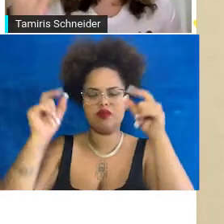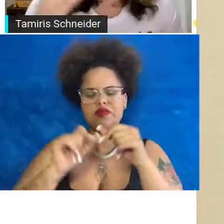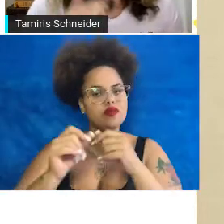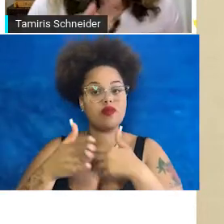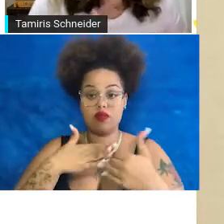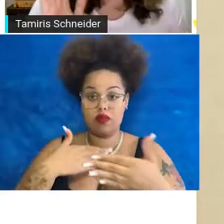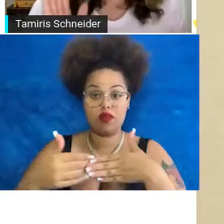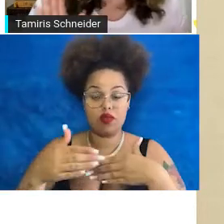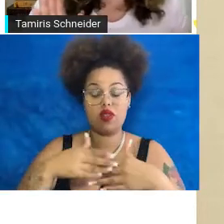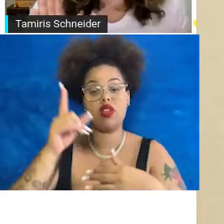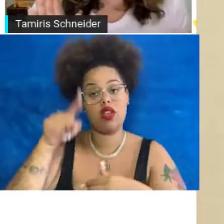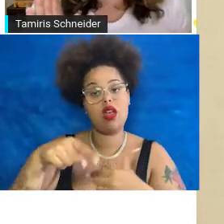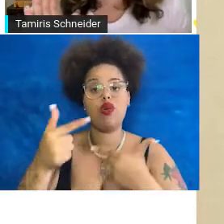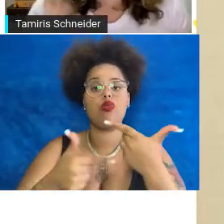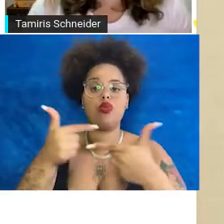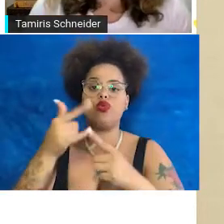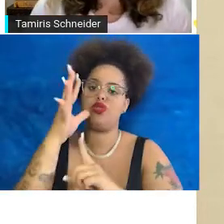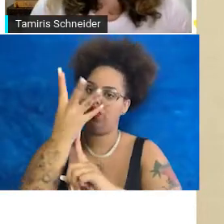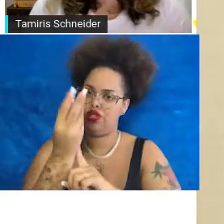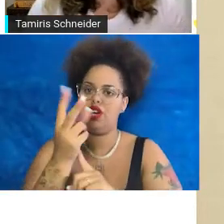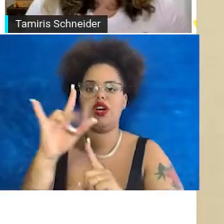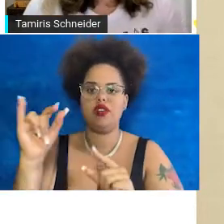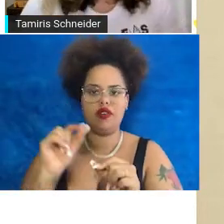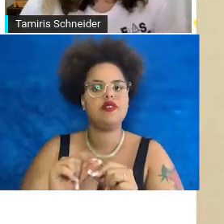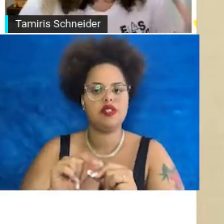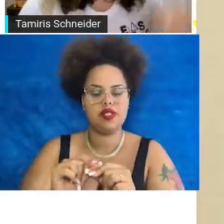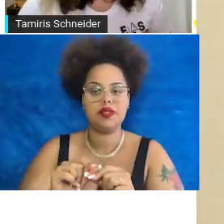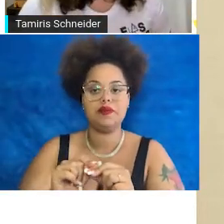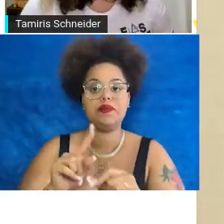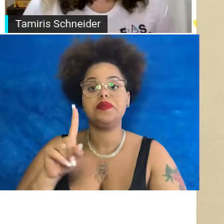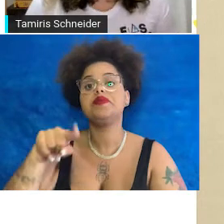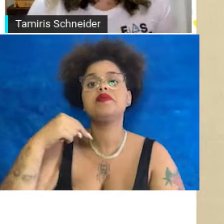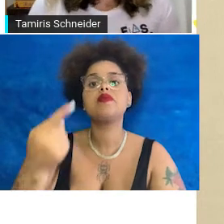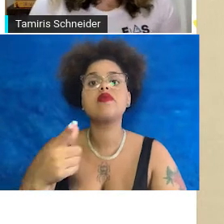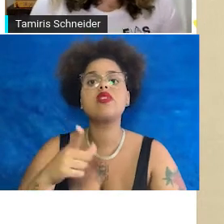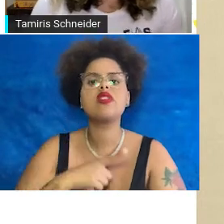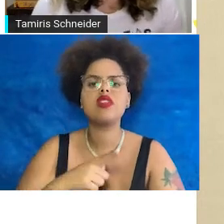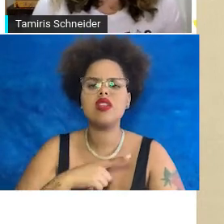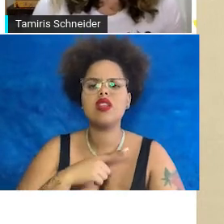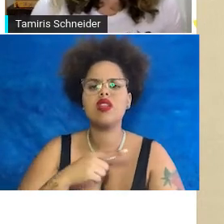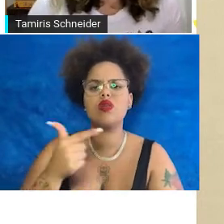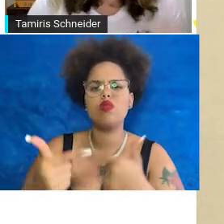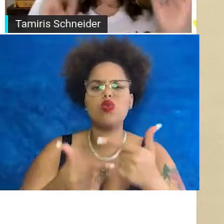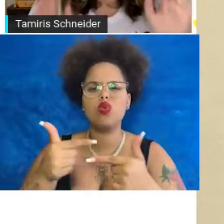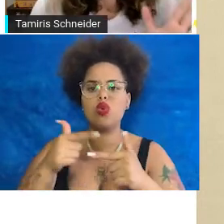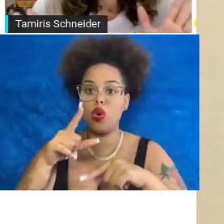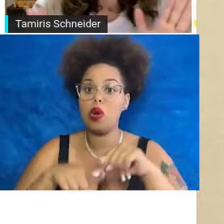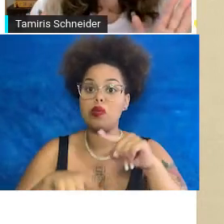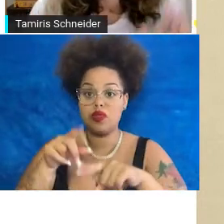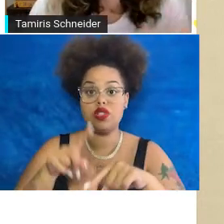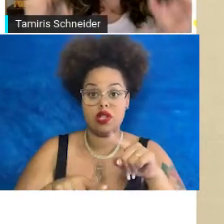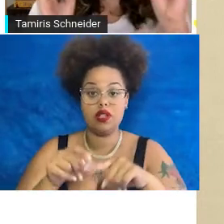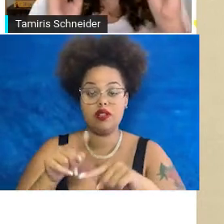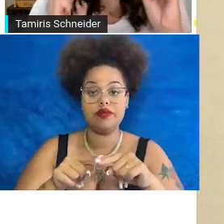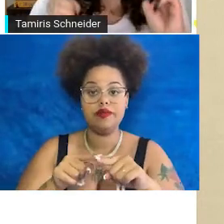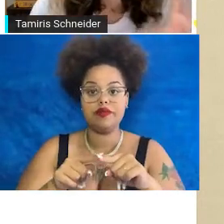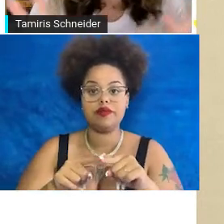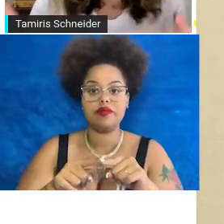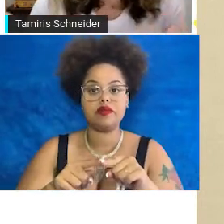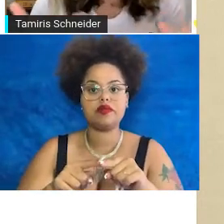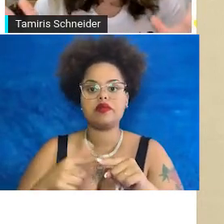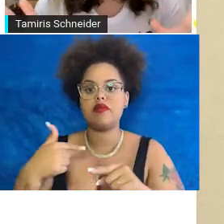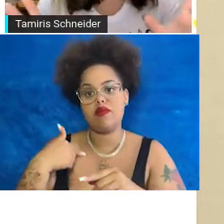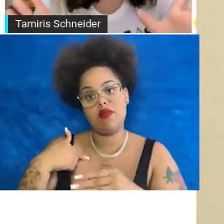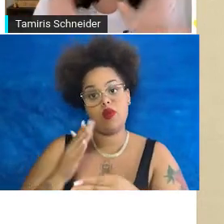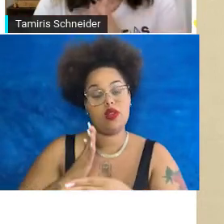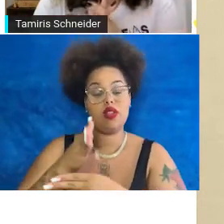coisa, vai ser o produtor de arte que vai fazer isso. Depois disso, a gente tem o produtor de objetos. Foi a função que eu